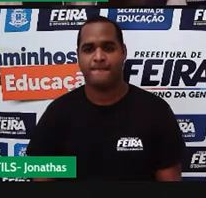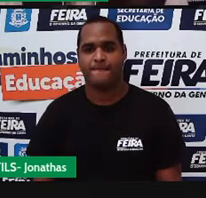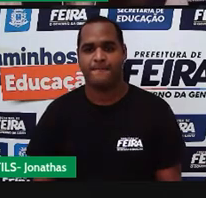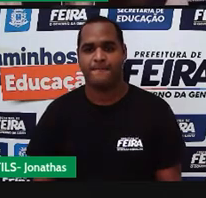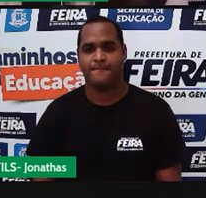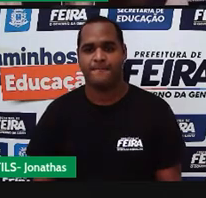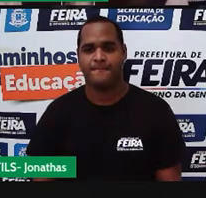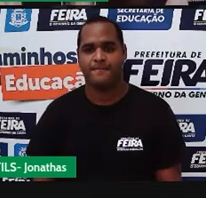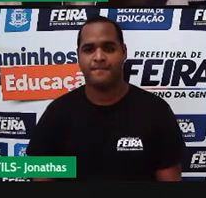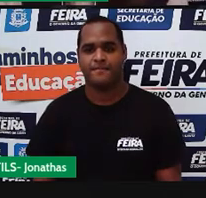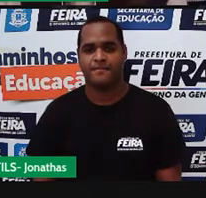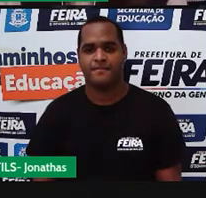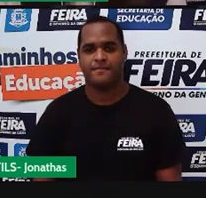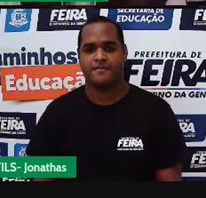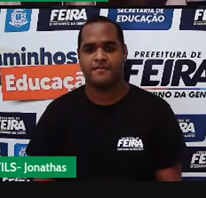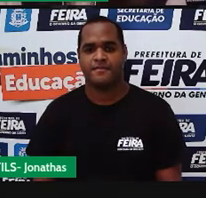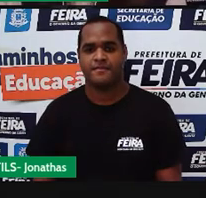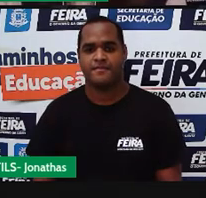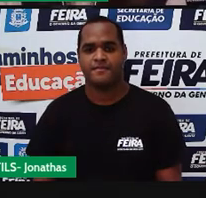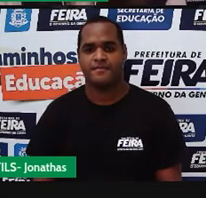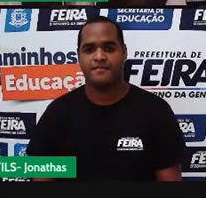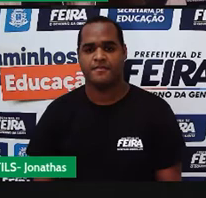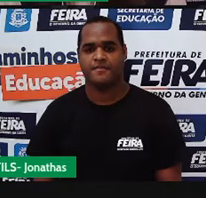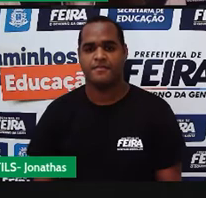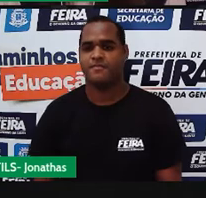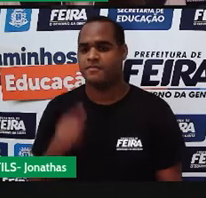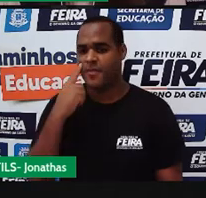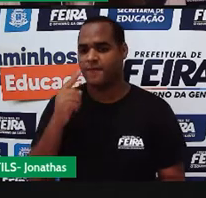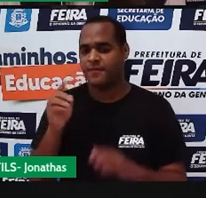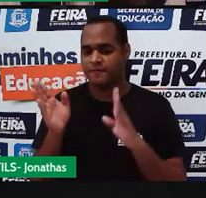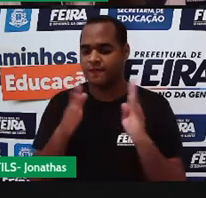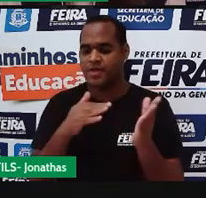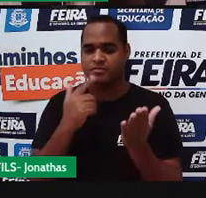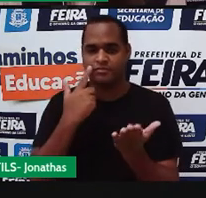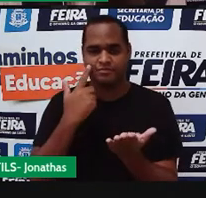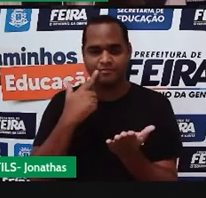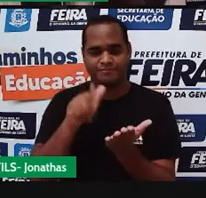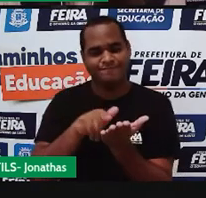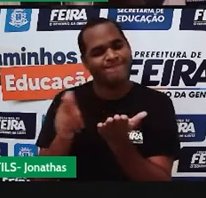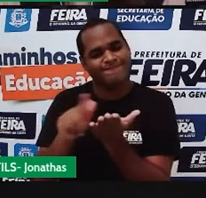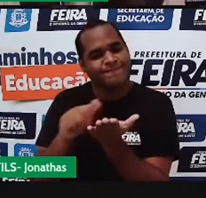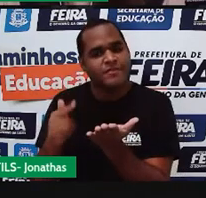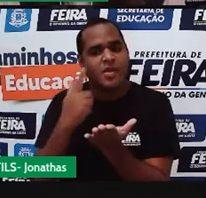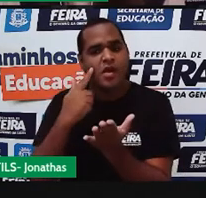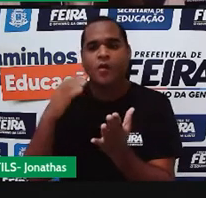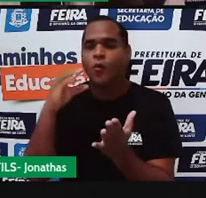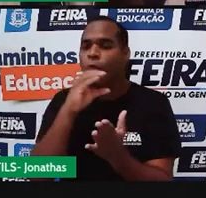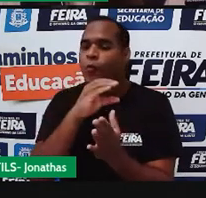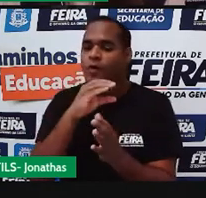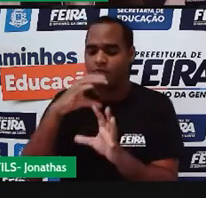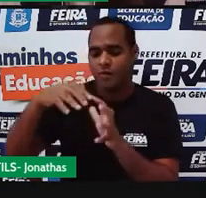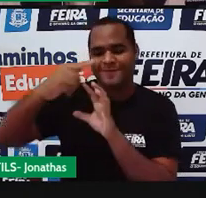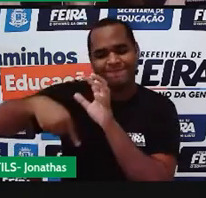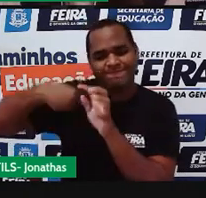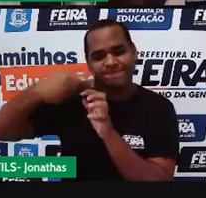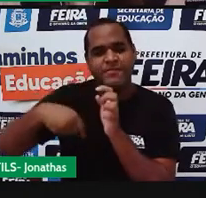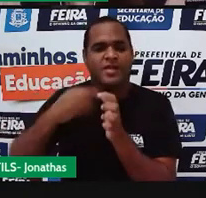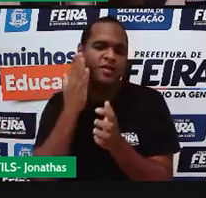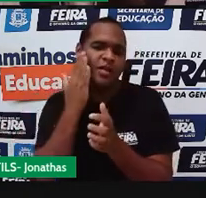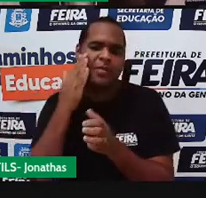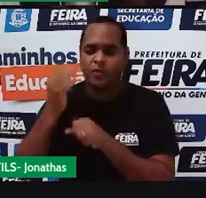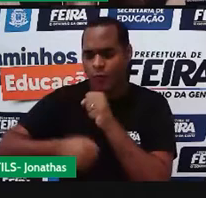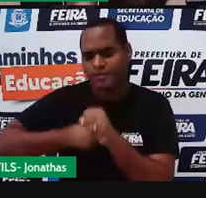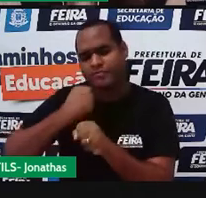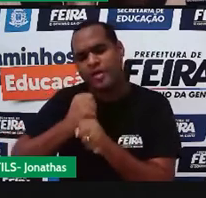o maione se você já ouviu falar sobre o aquecimento global você sabia que nas últimas